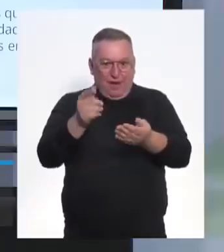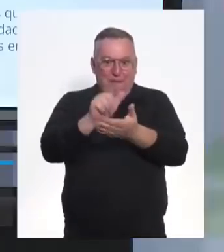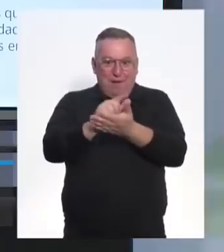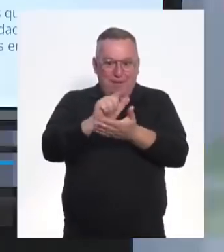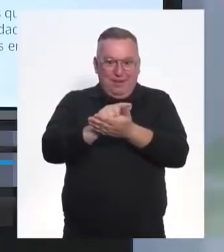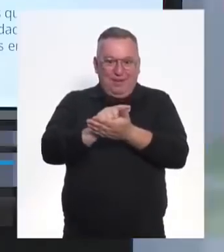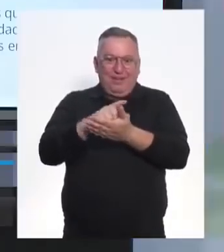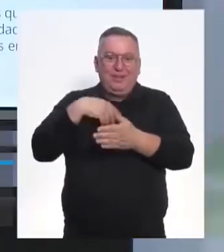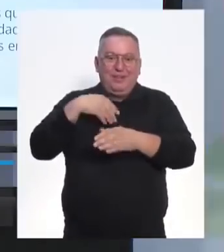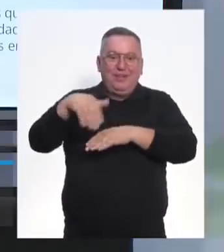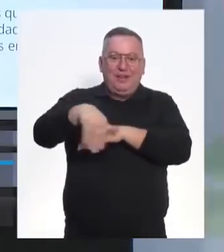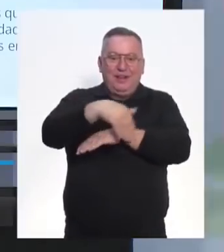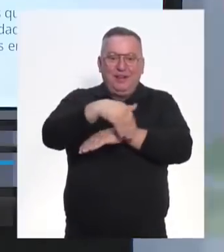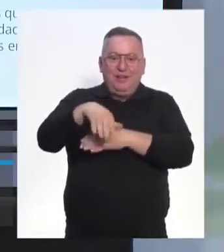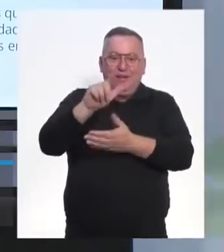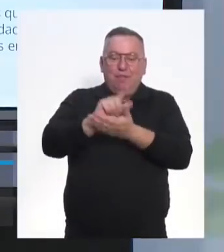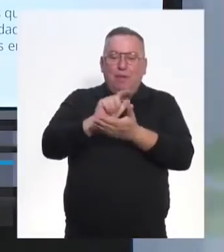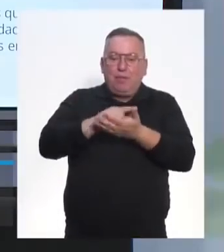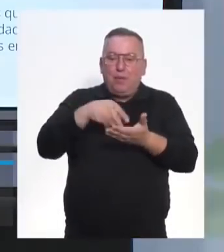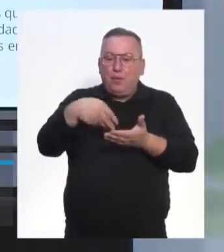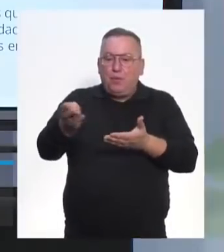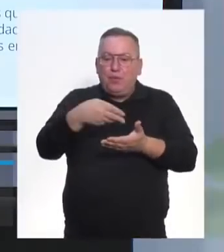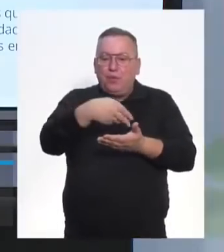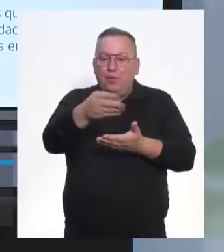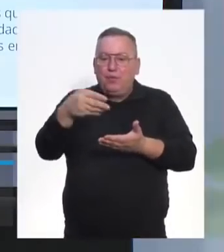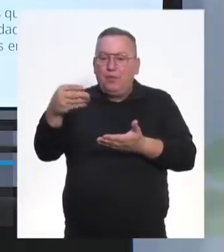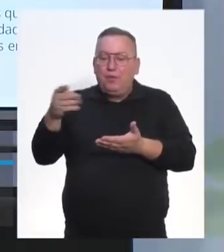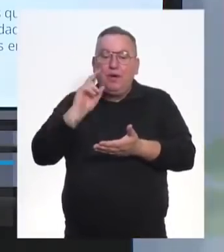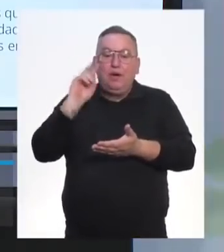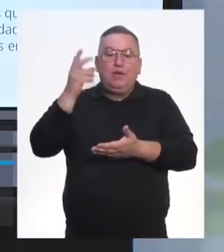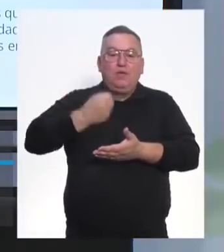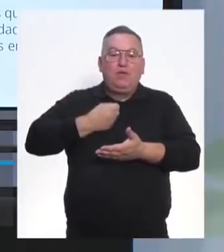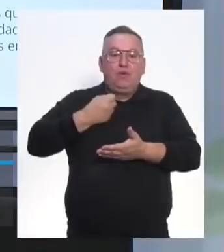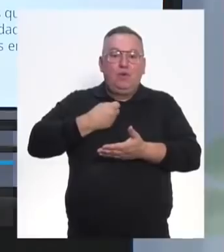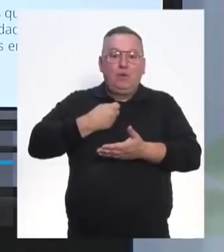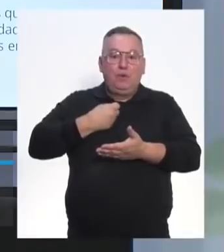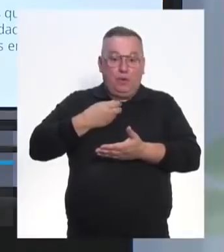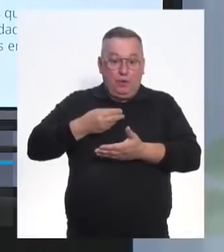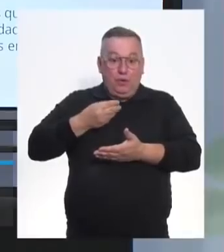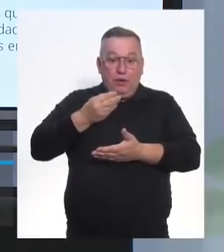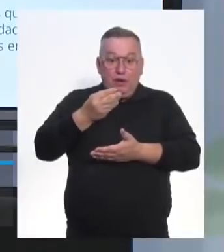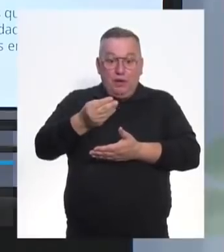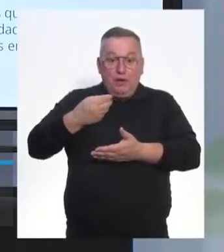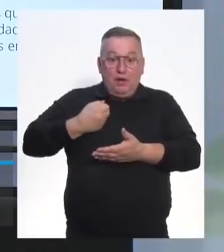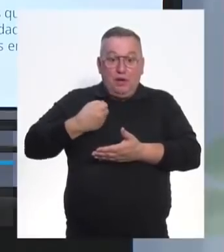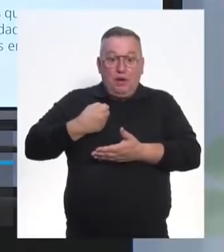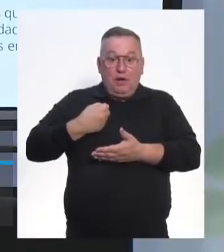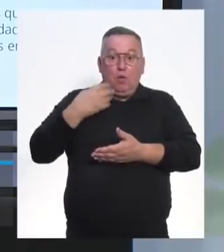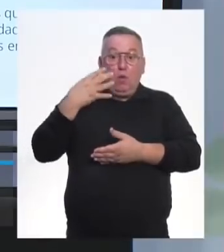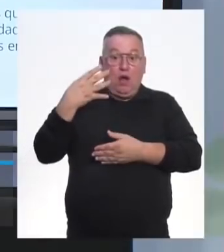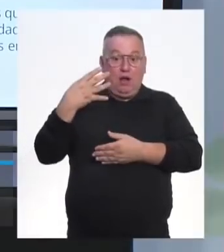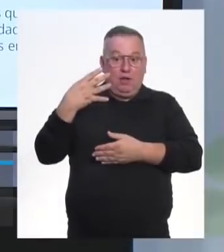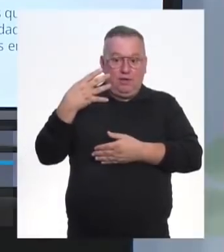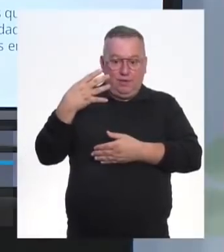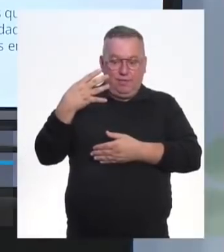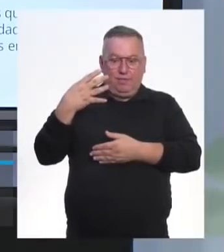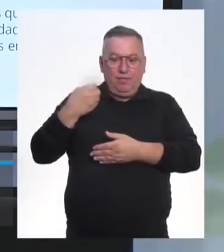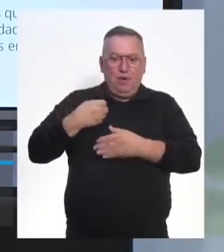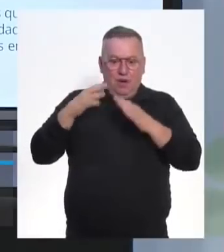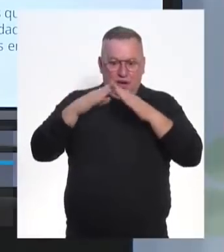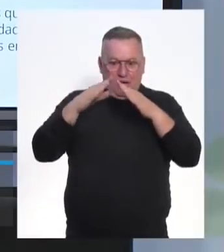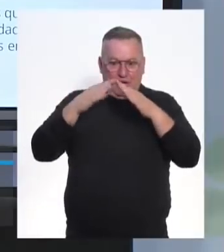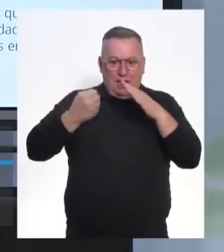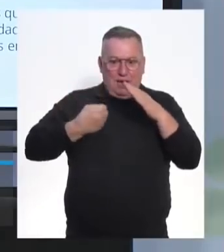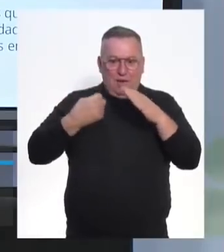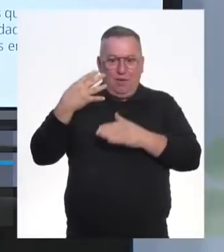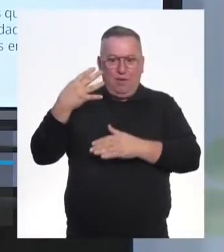na rua ali, entregando papel. Aí tem a numeração. Eu tenho que entregar na casa número 4, Ale. Você já